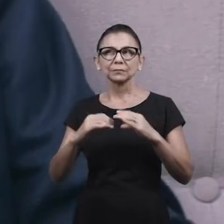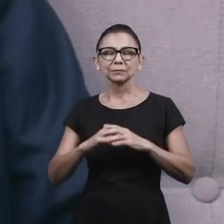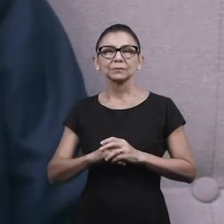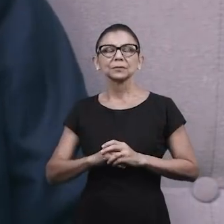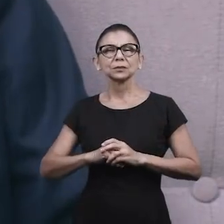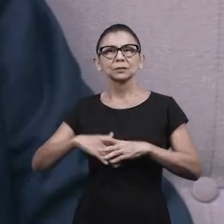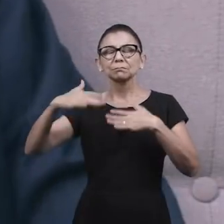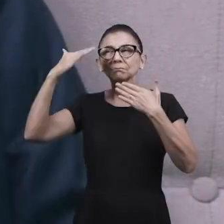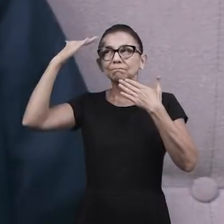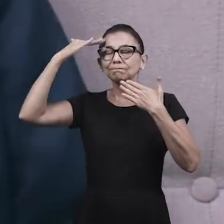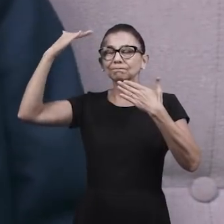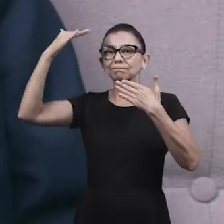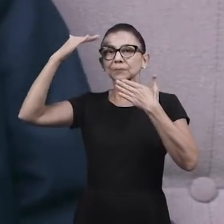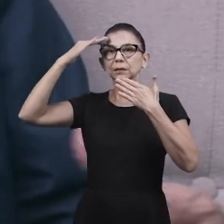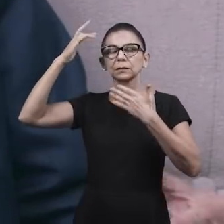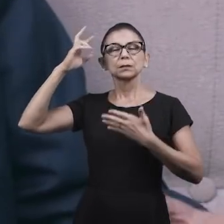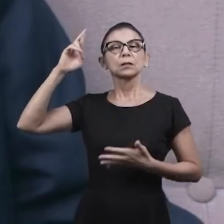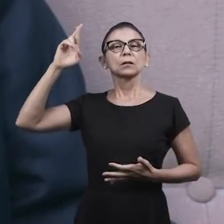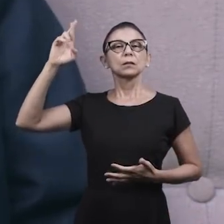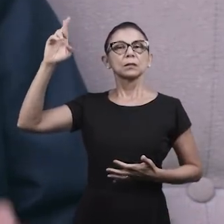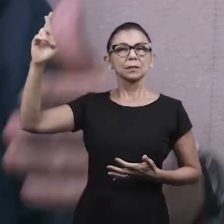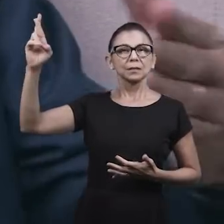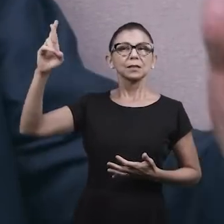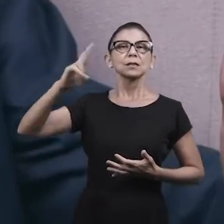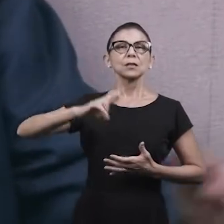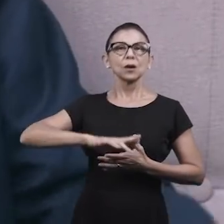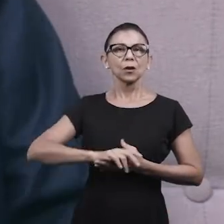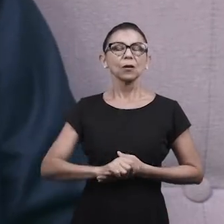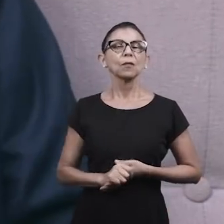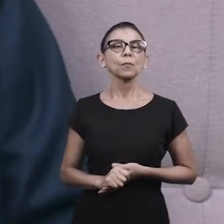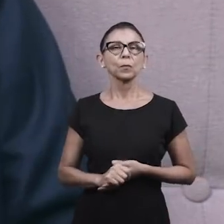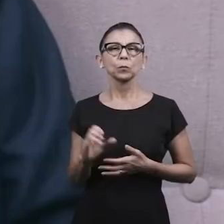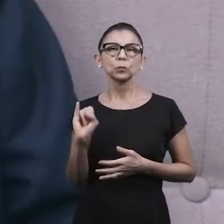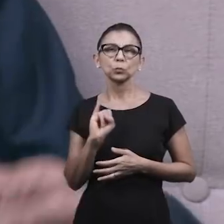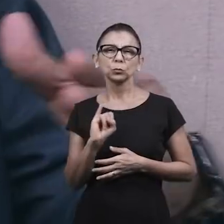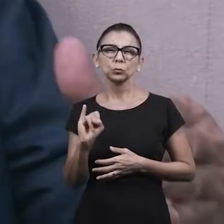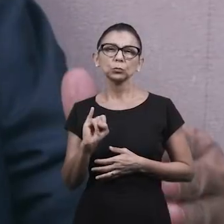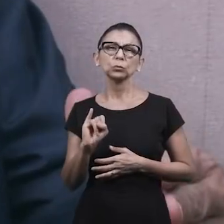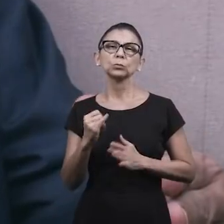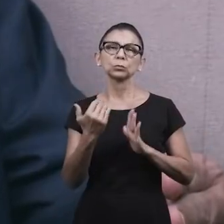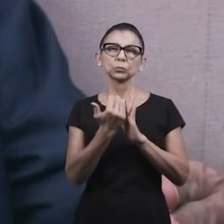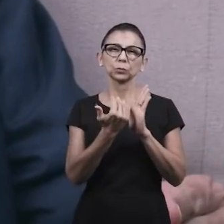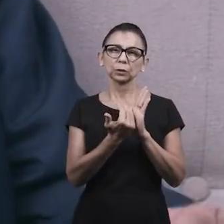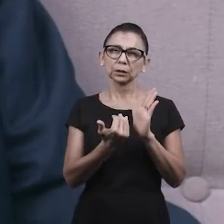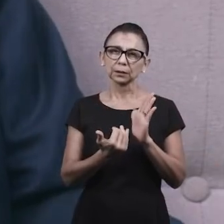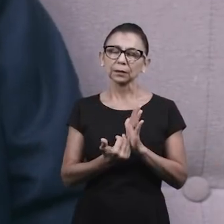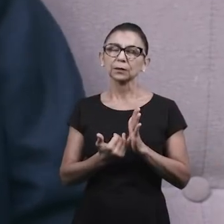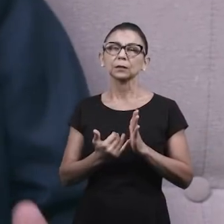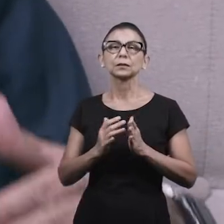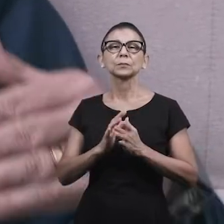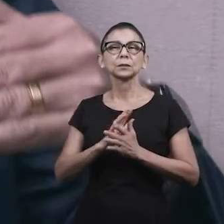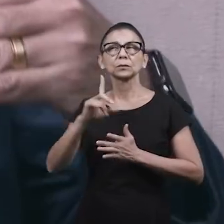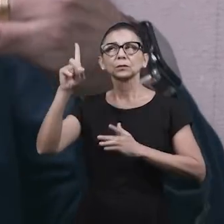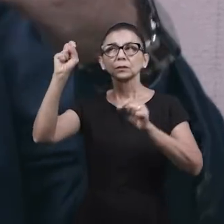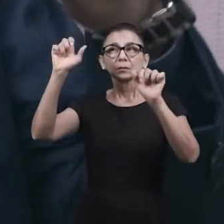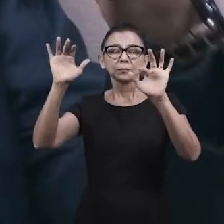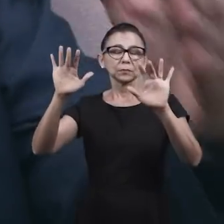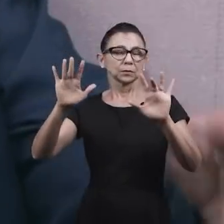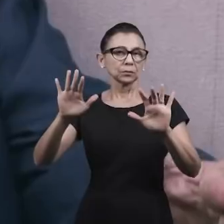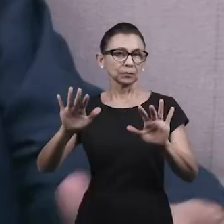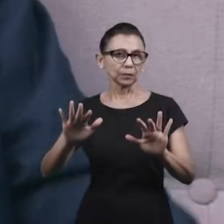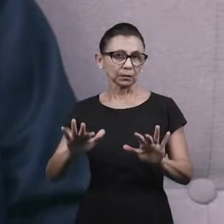nada mais é do que a gente se aprofundar um pouquinho naquilo que tem sido revelado pelo Espírito Santo.